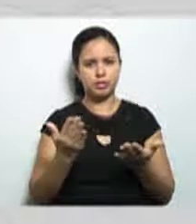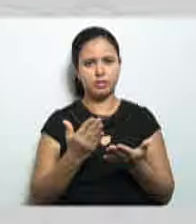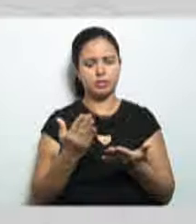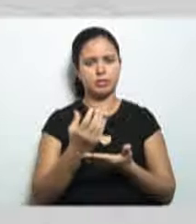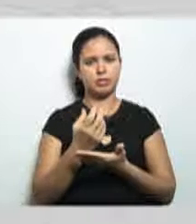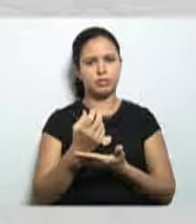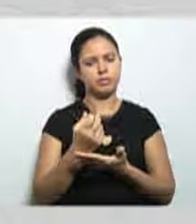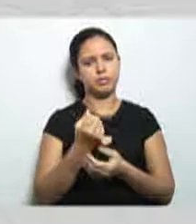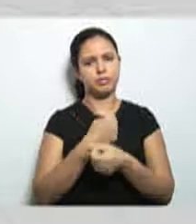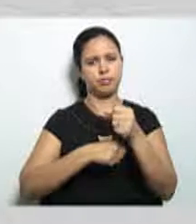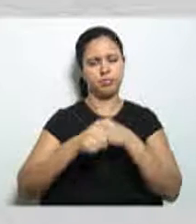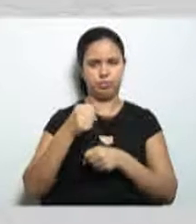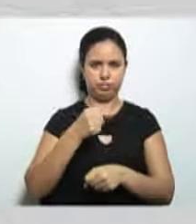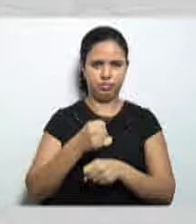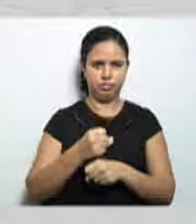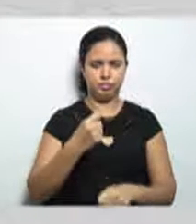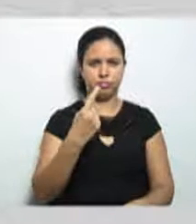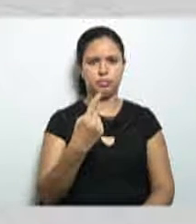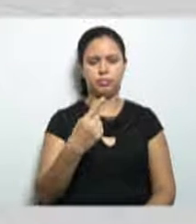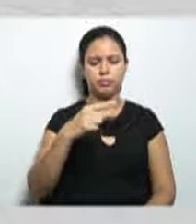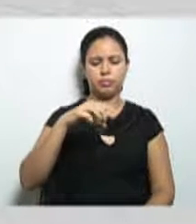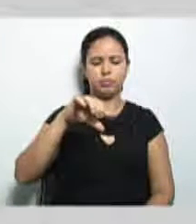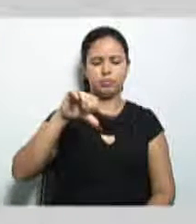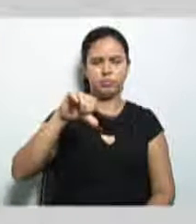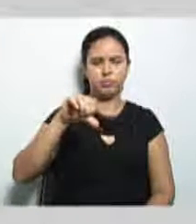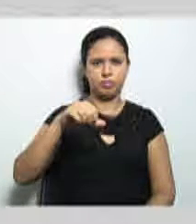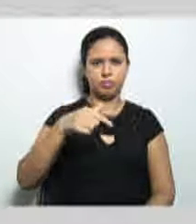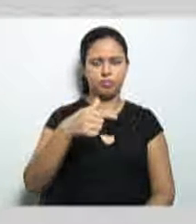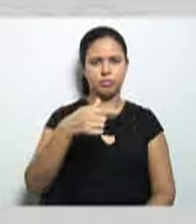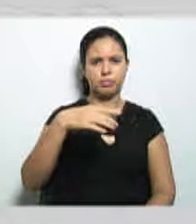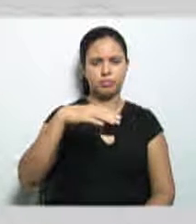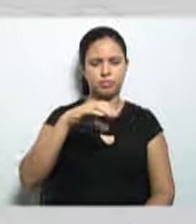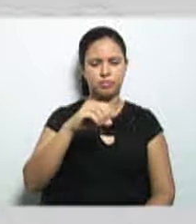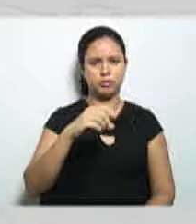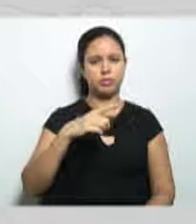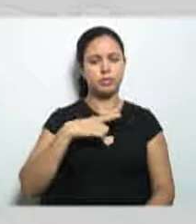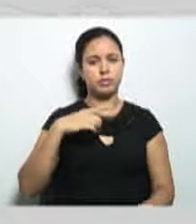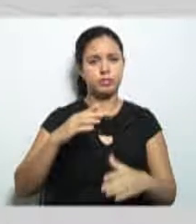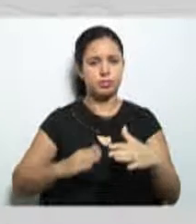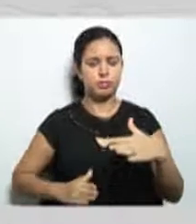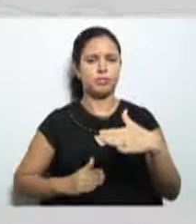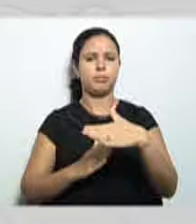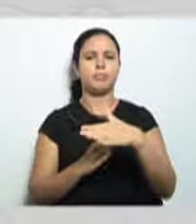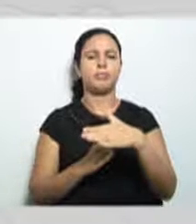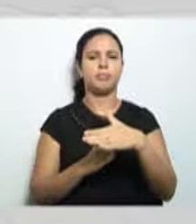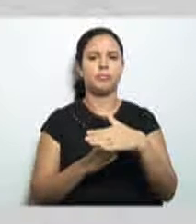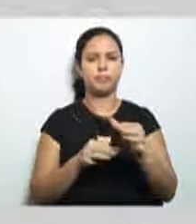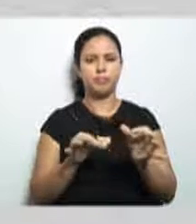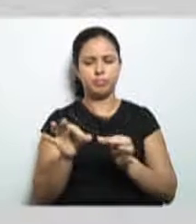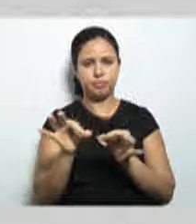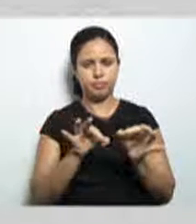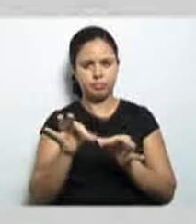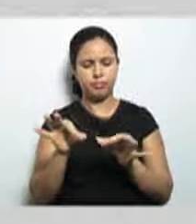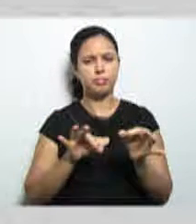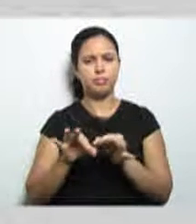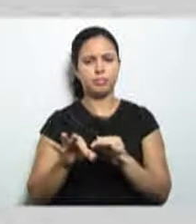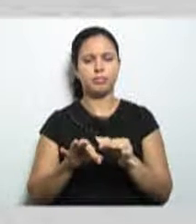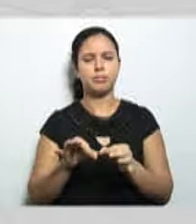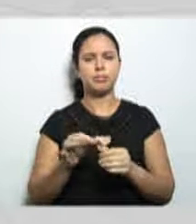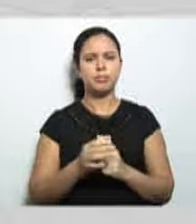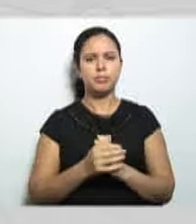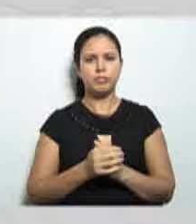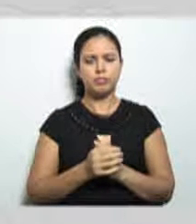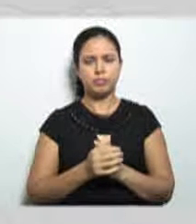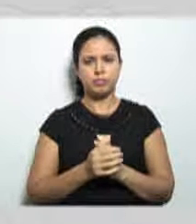anos 70, né, houve o limite dessa forma de organizar a produção, o Fordismo,